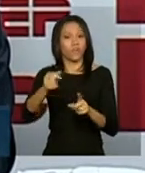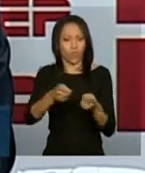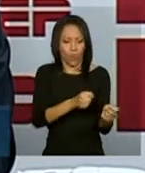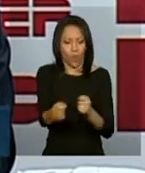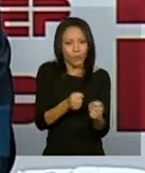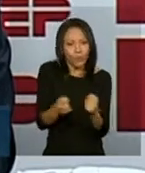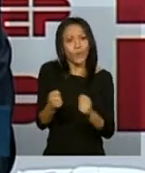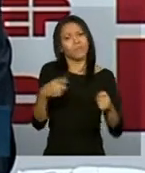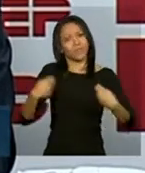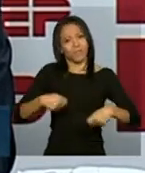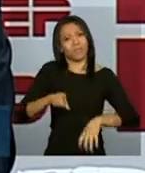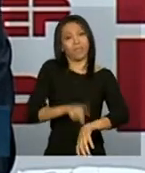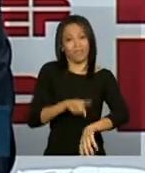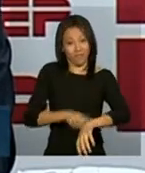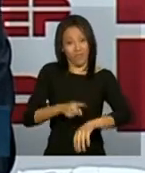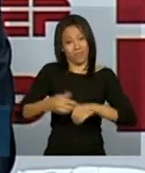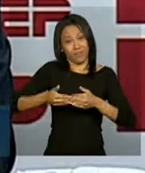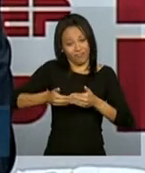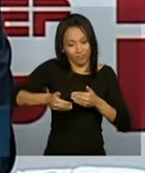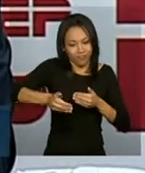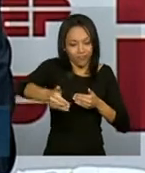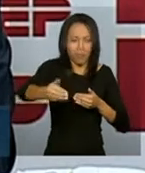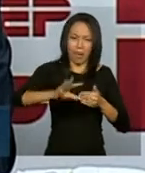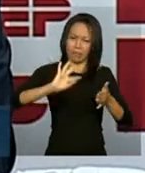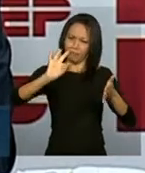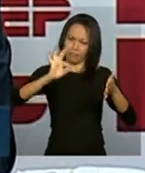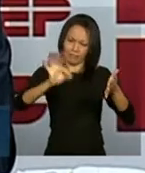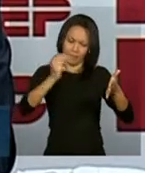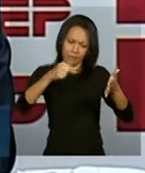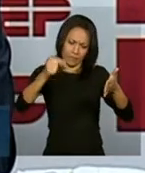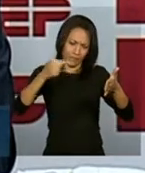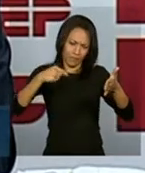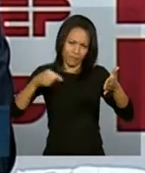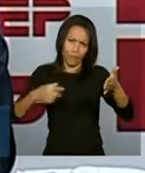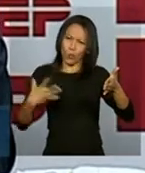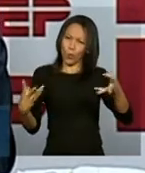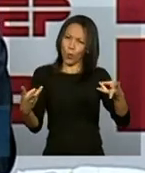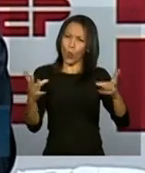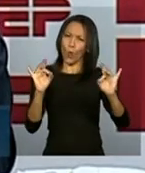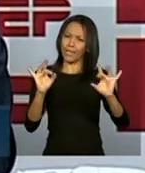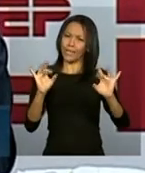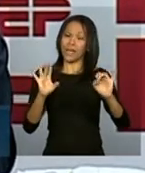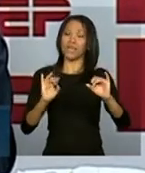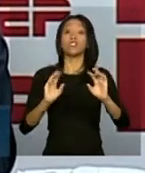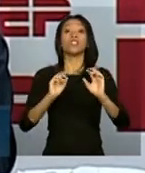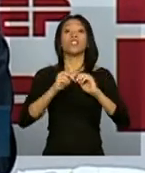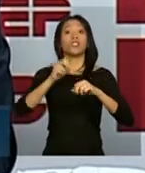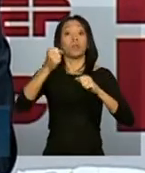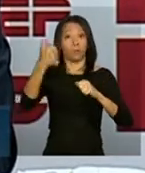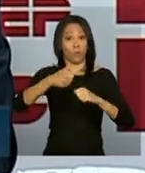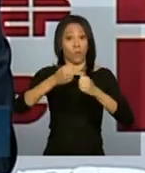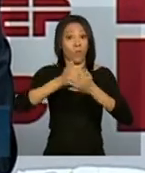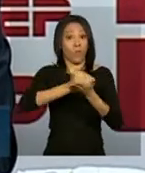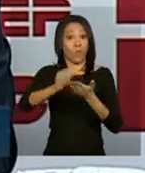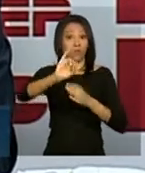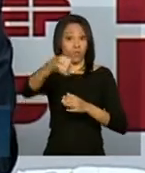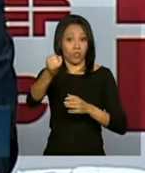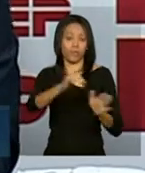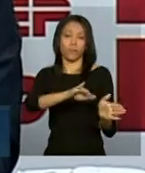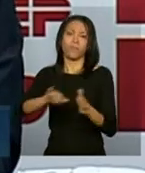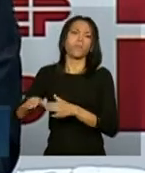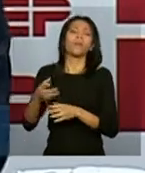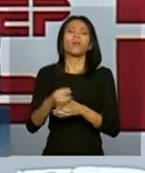precisamos desse tempo para ter uma correção bem feita, com toda a qualidade, as notas sairão no começo de janeiro. E o balanço que o senhor faz de 2